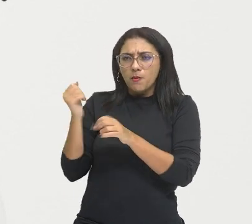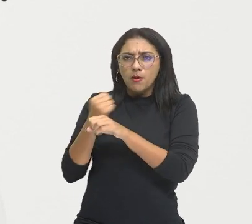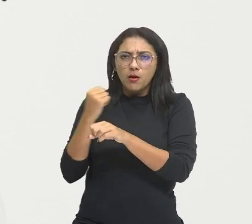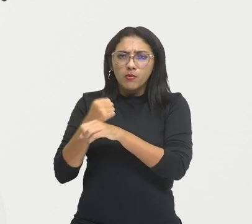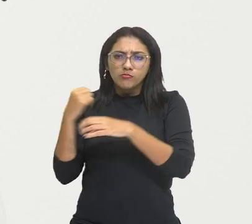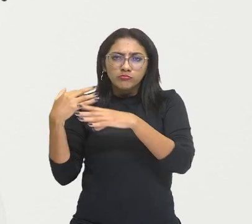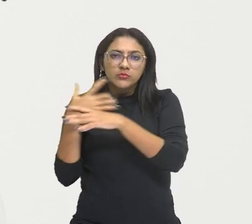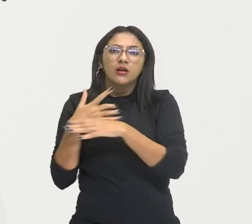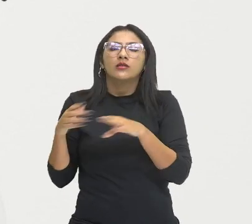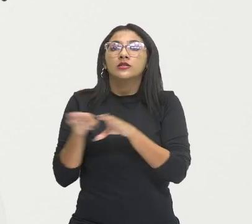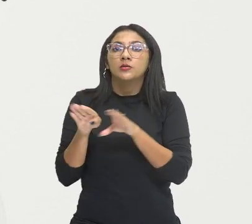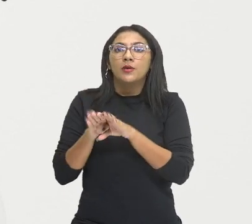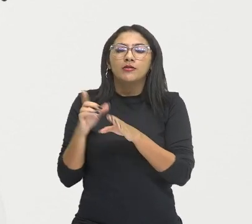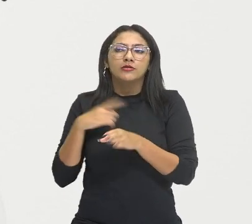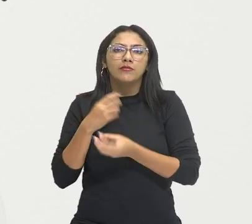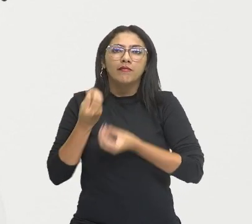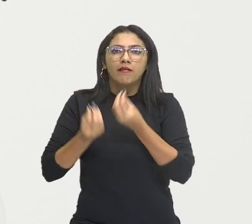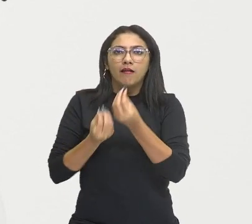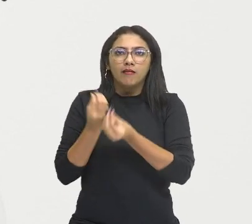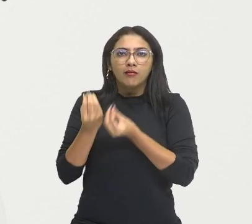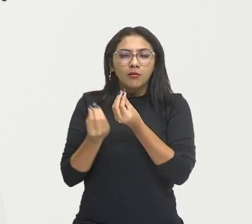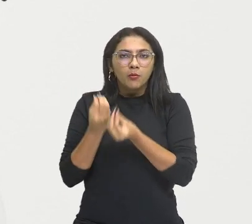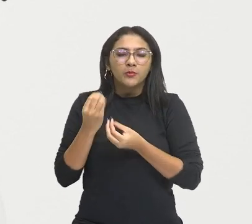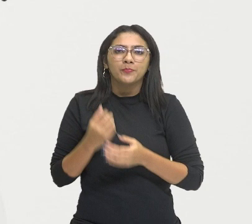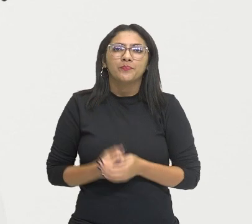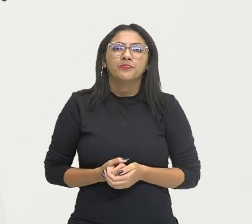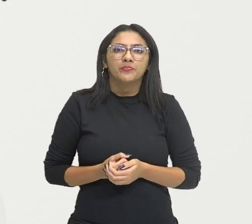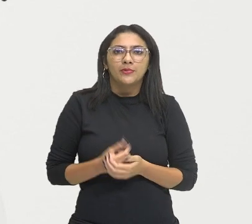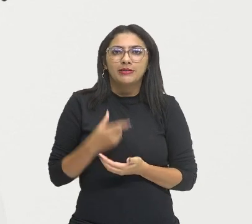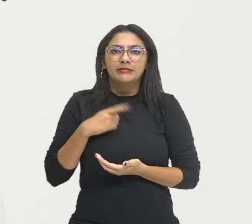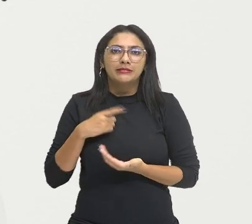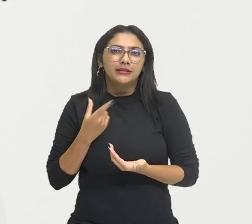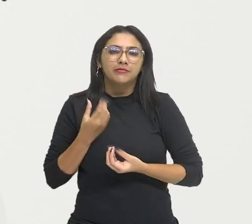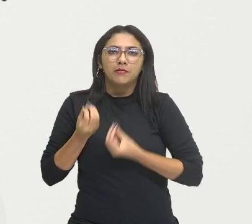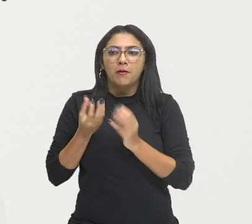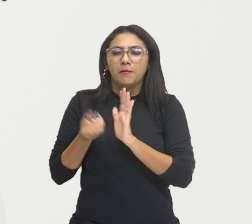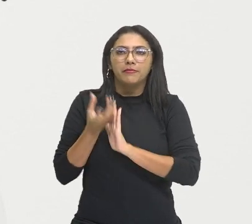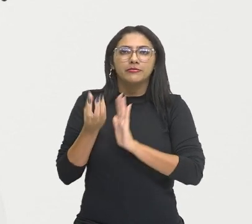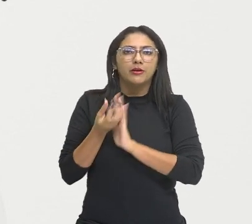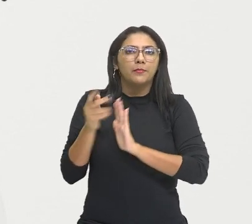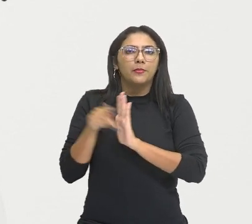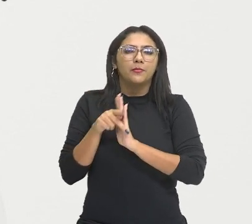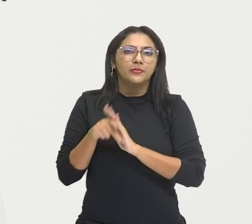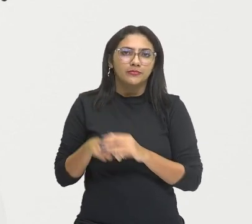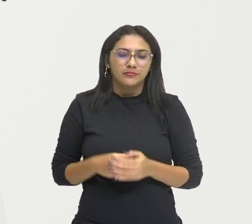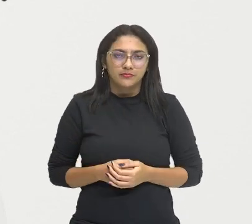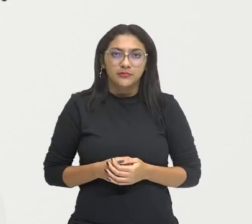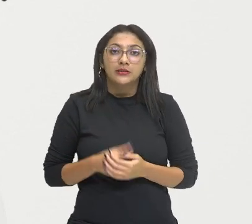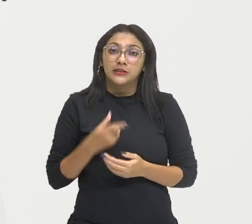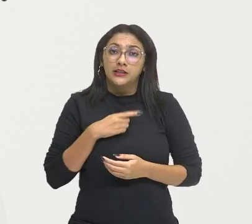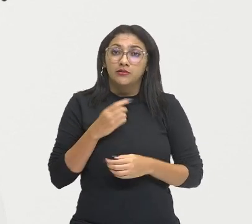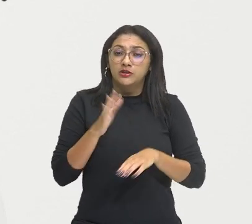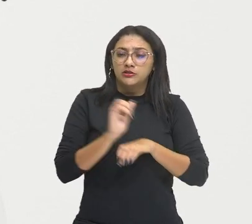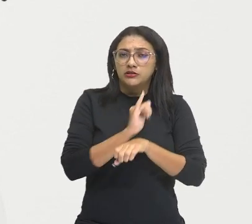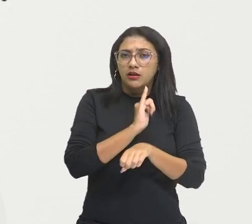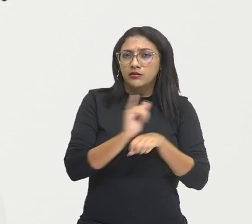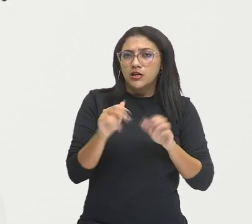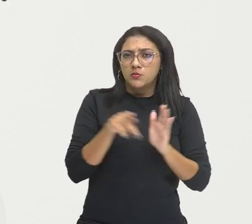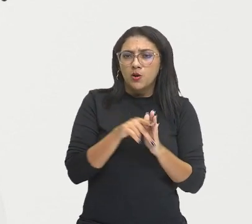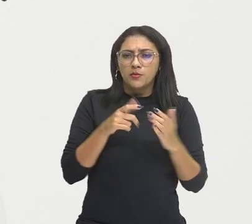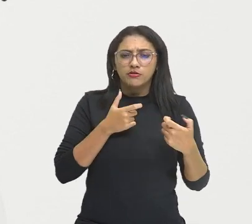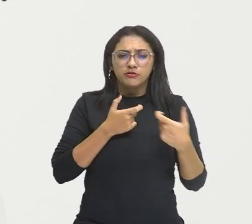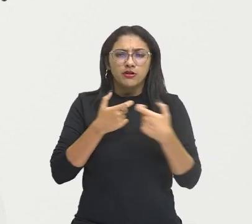pela perda da estrutura mínima necessária à produção, tá certo? É estratégia de guerra você ali